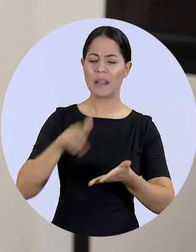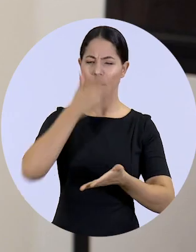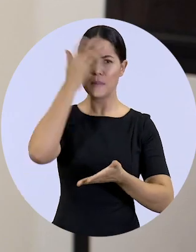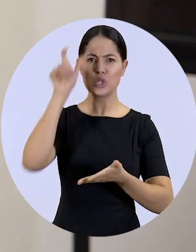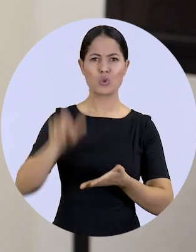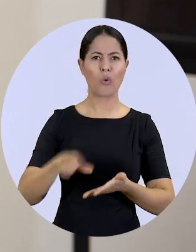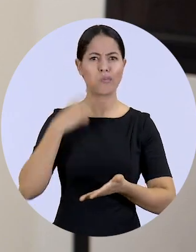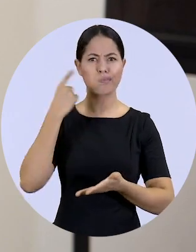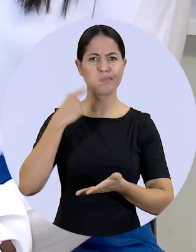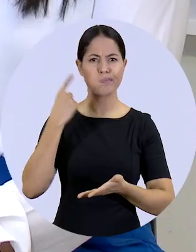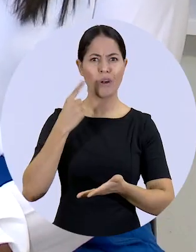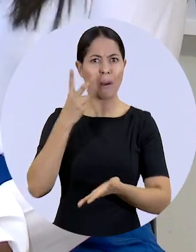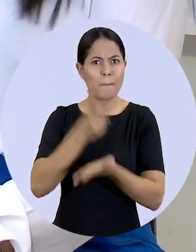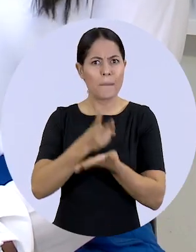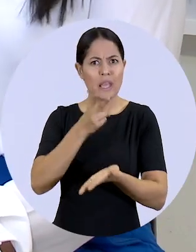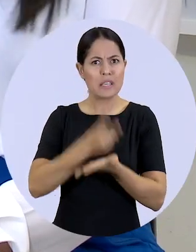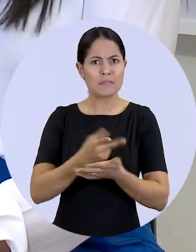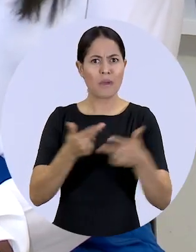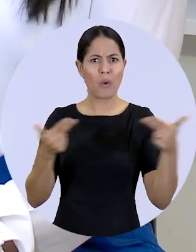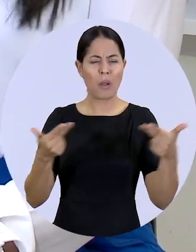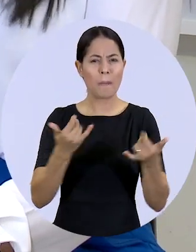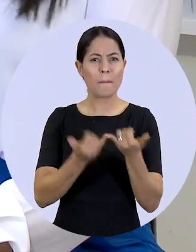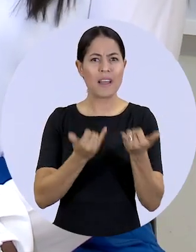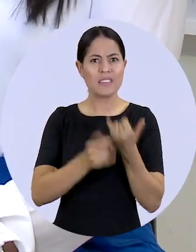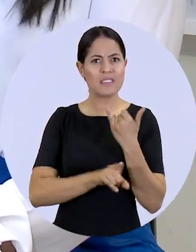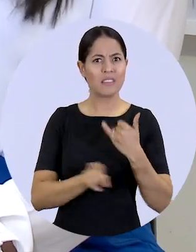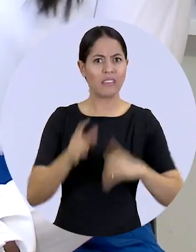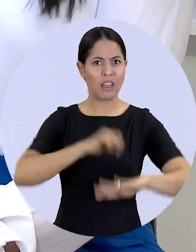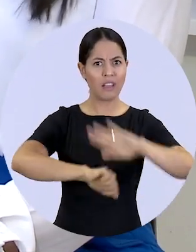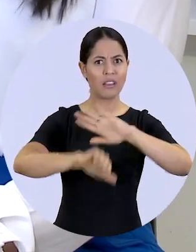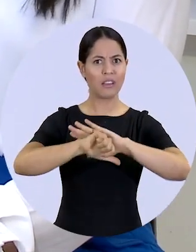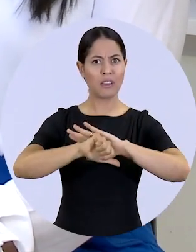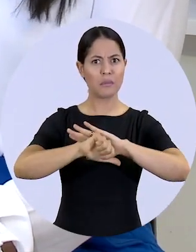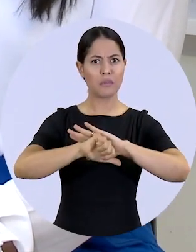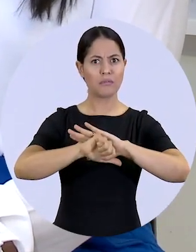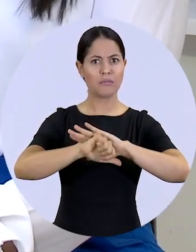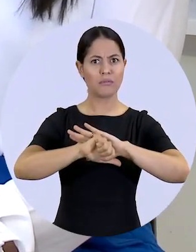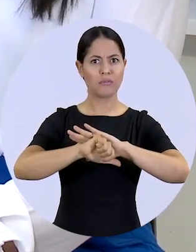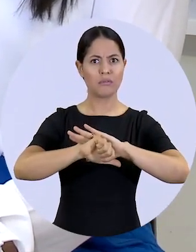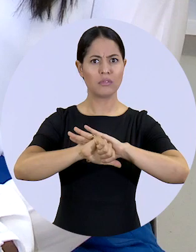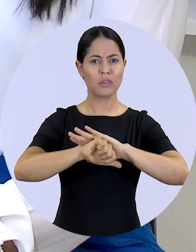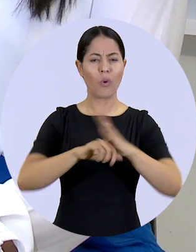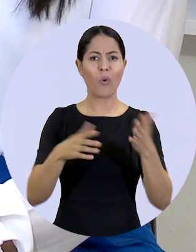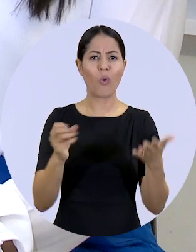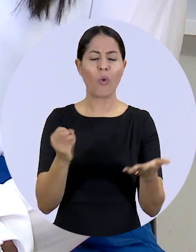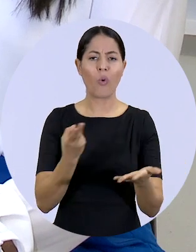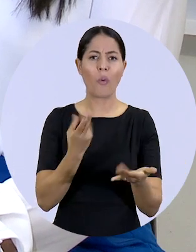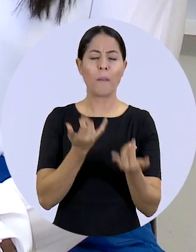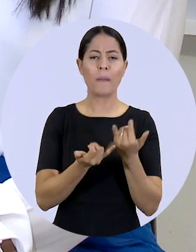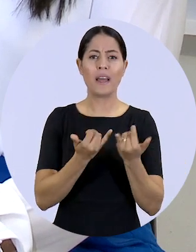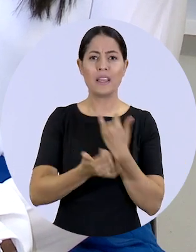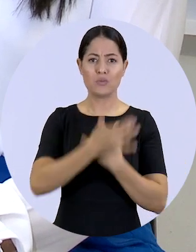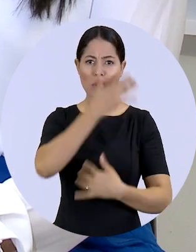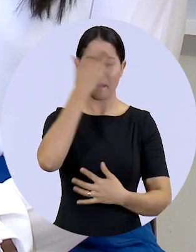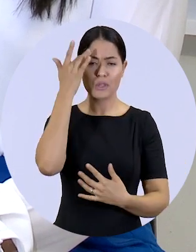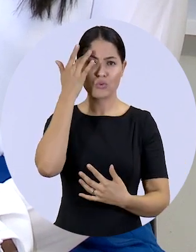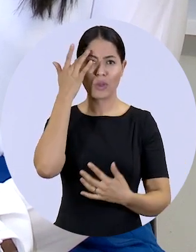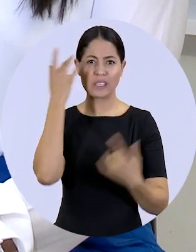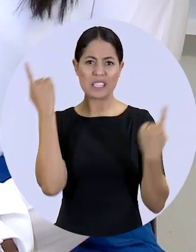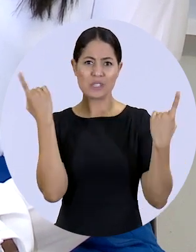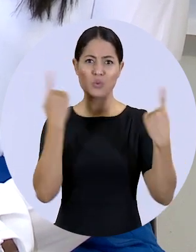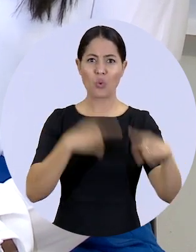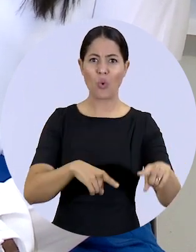sendo aquele que também teria, em tese, praticado um crime, ou às vezes até como sendo uma pessoa que está fazendo um